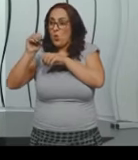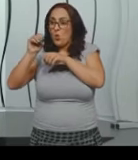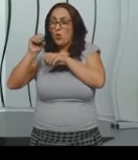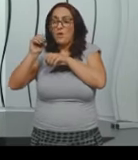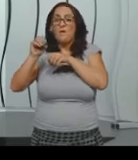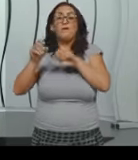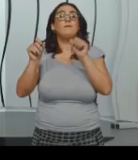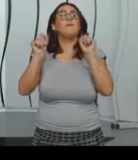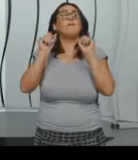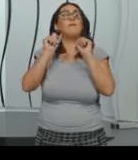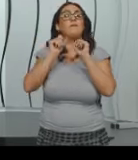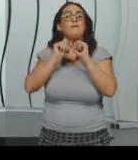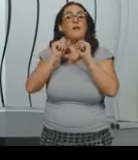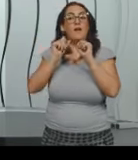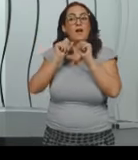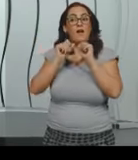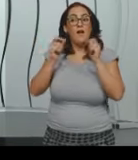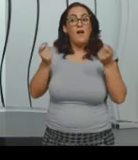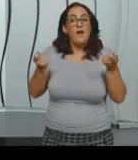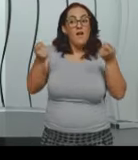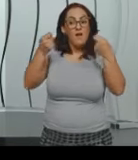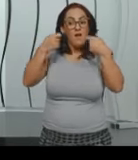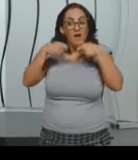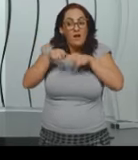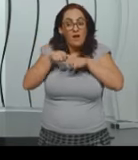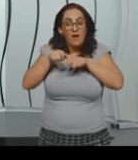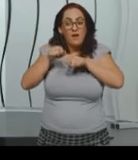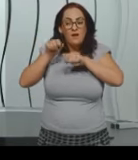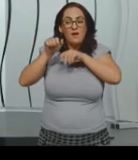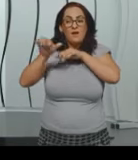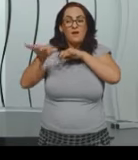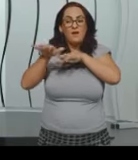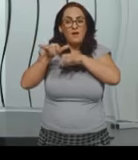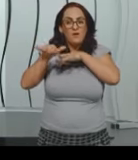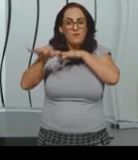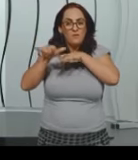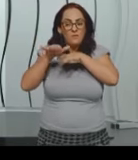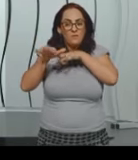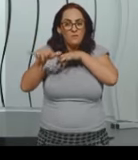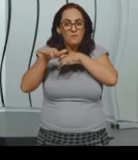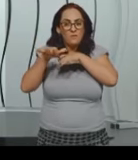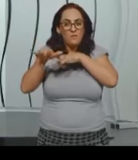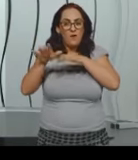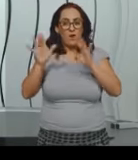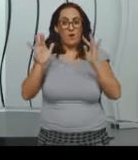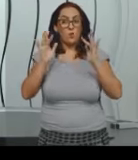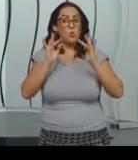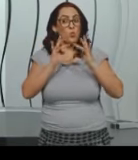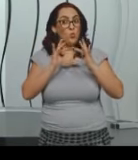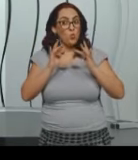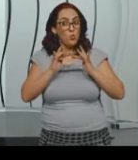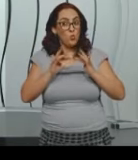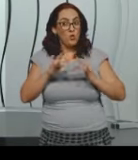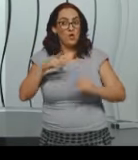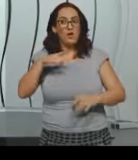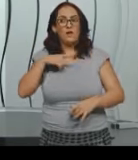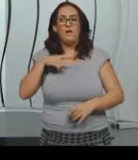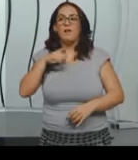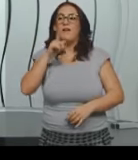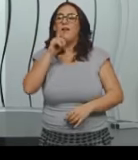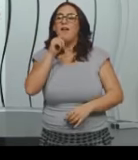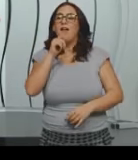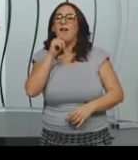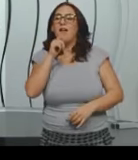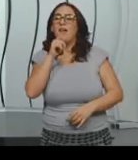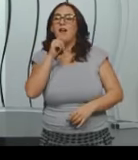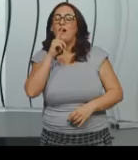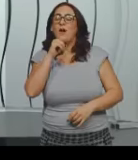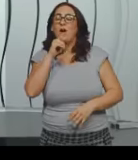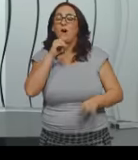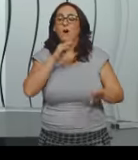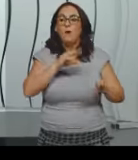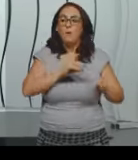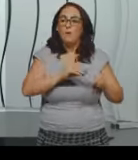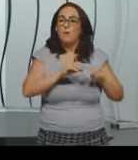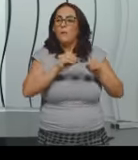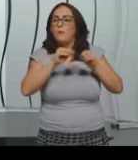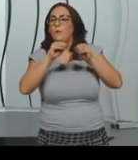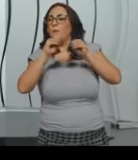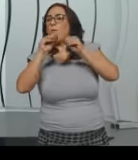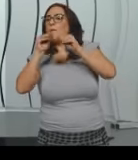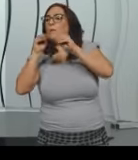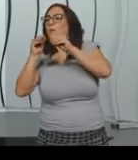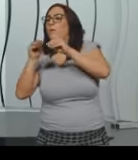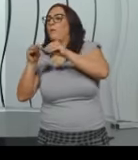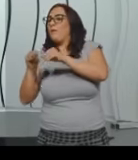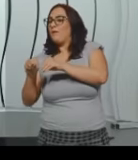locomovem quando então entra em contato com a água e a água então vai transportá-lo até